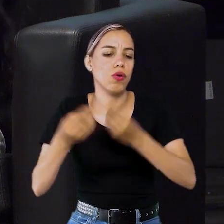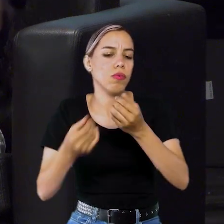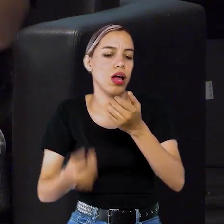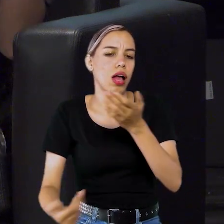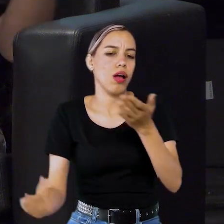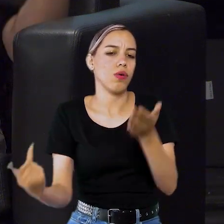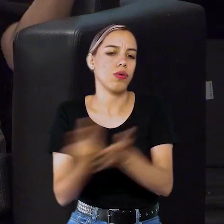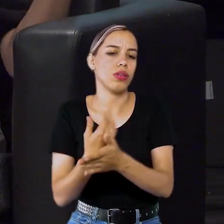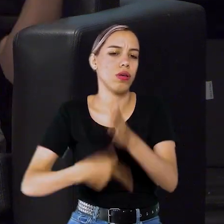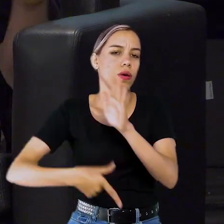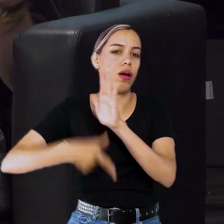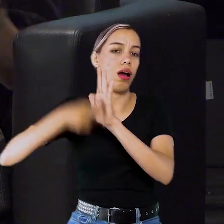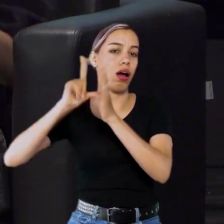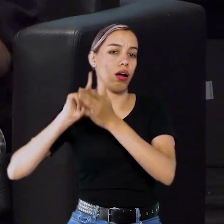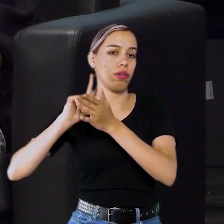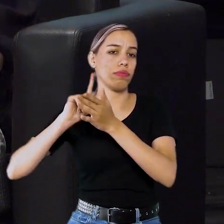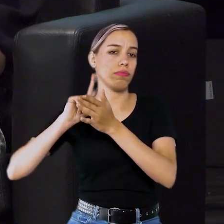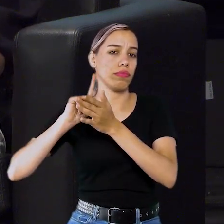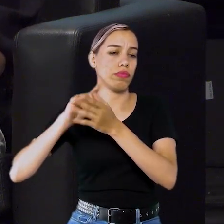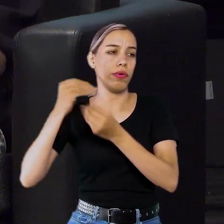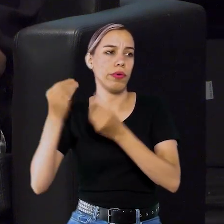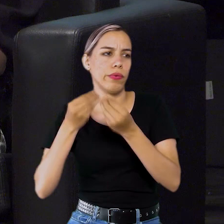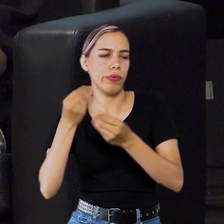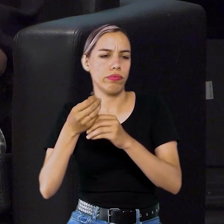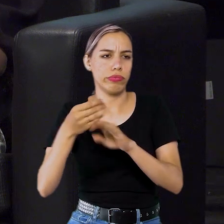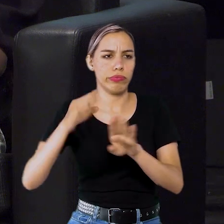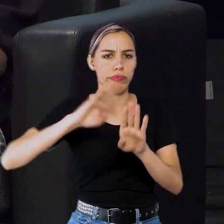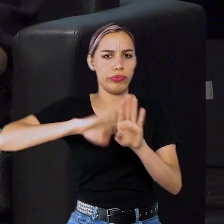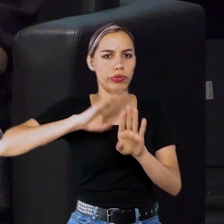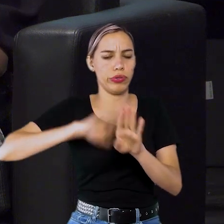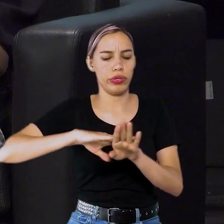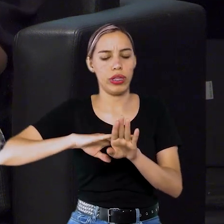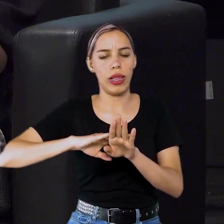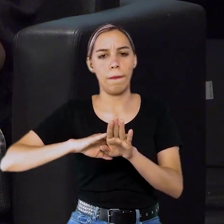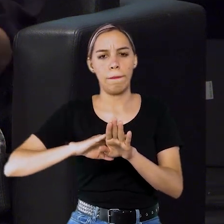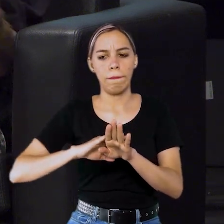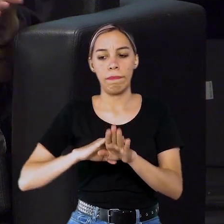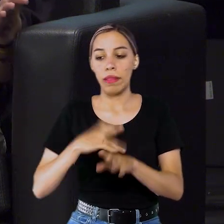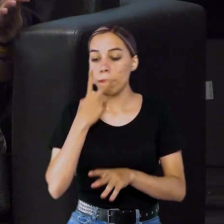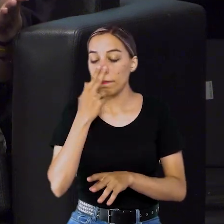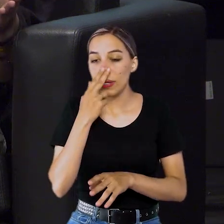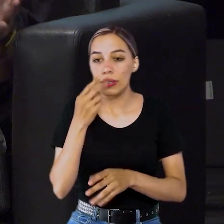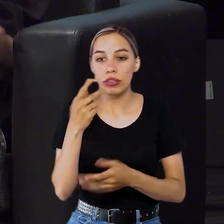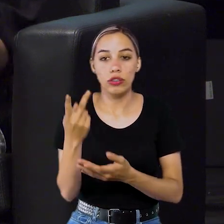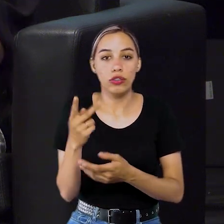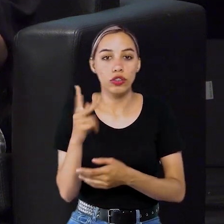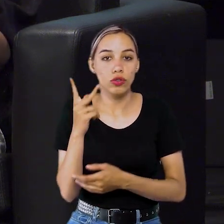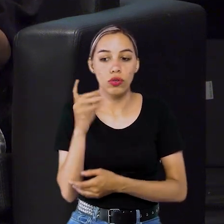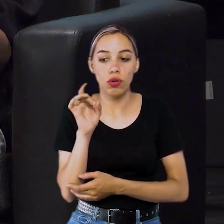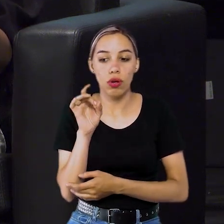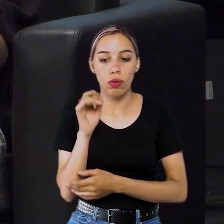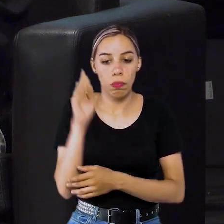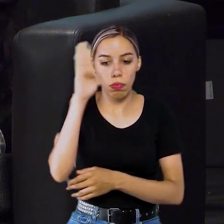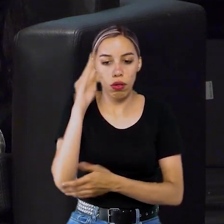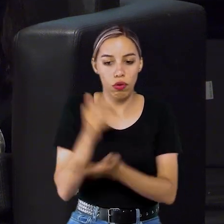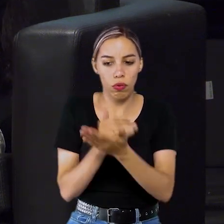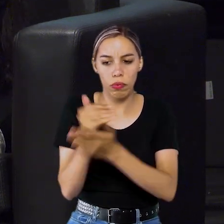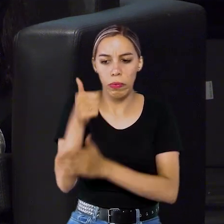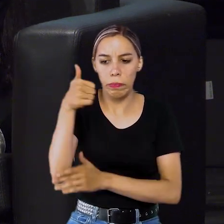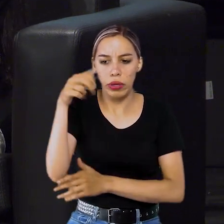Como se não existisse nada antes disso, né? E até mesmo depois